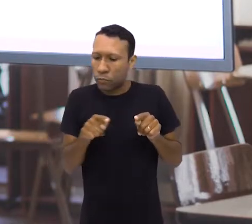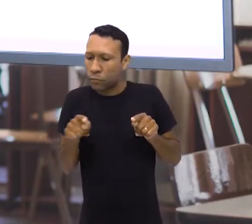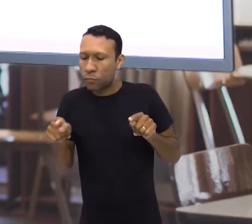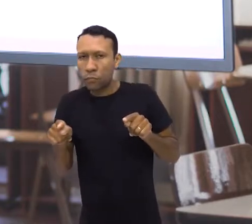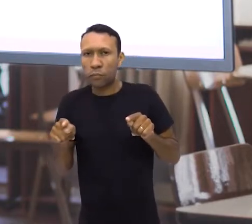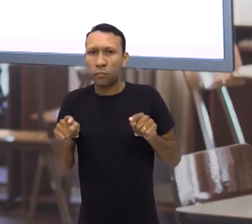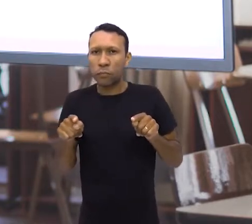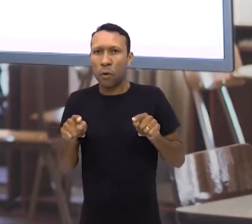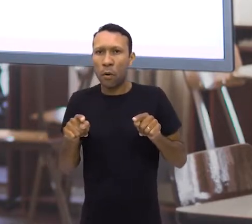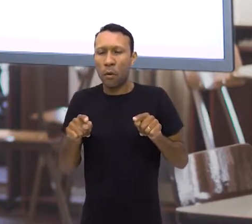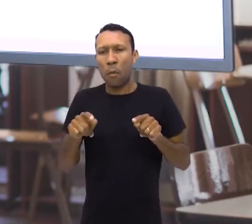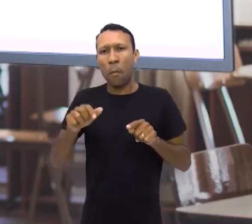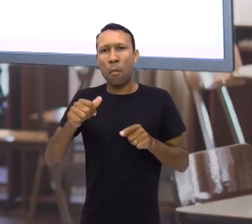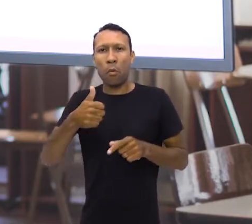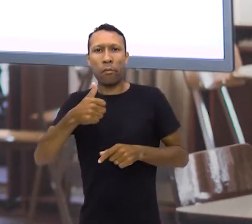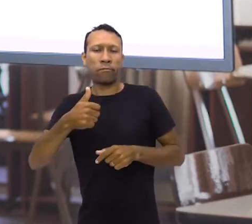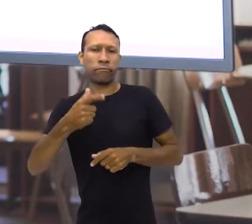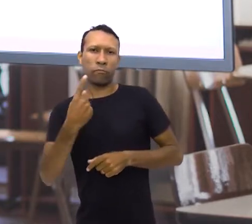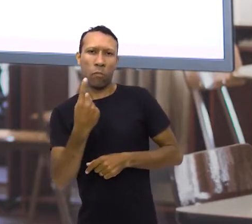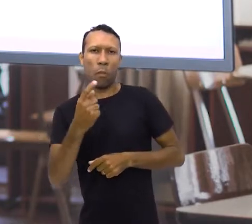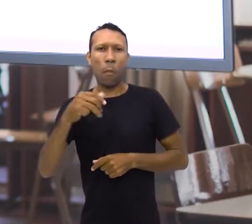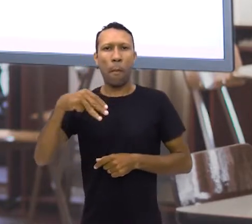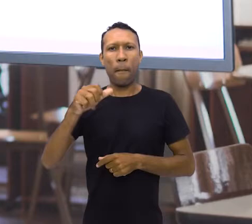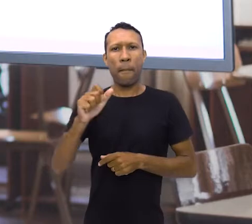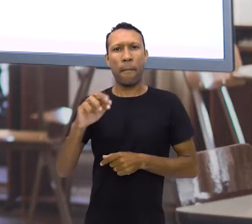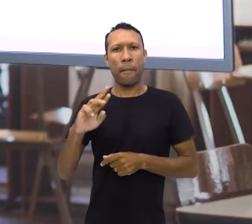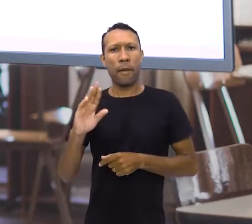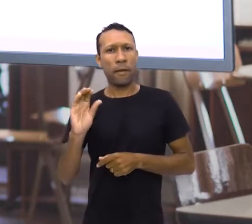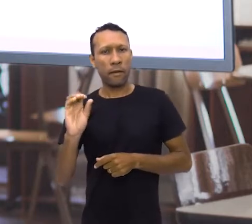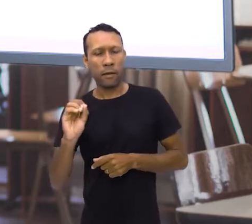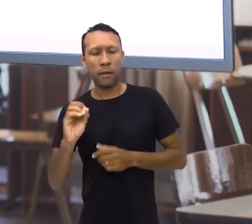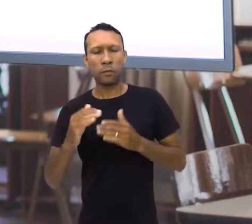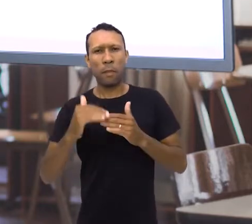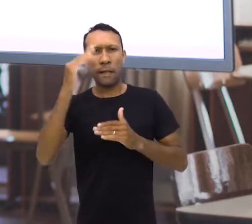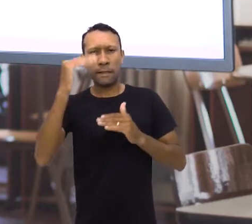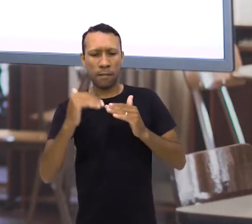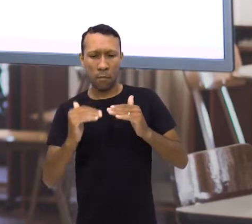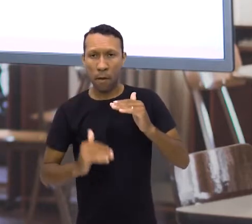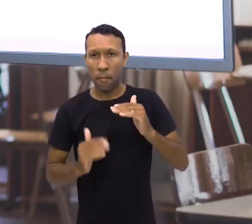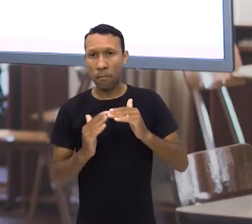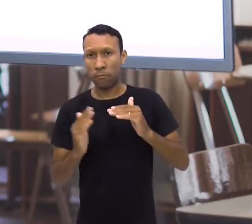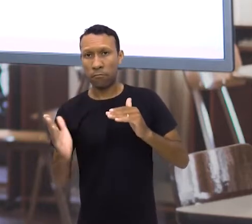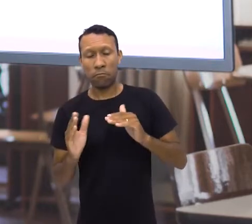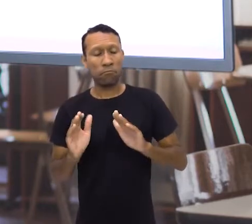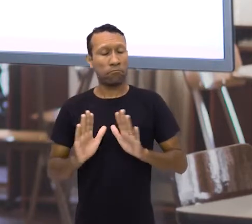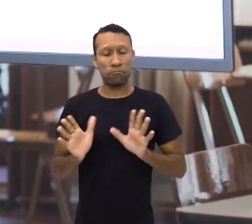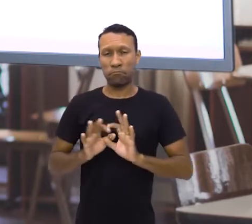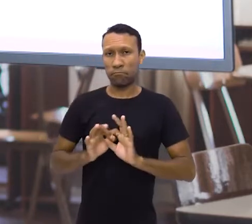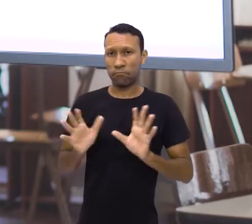metro, 2 metros, para cima, para baixo, para a direita ou para a esquerda.